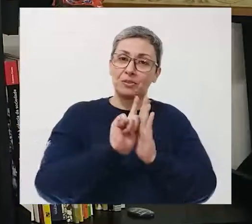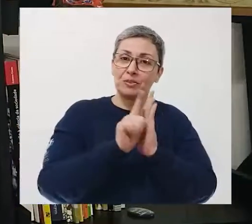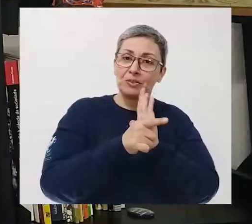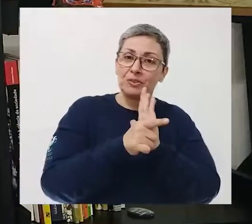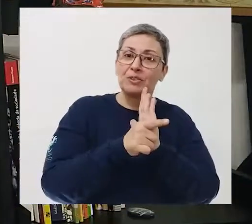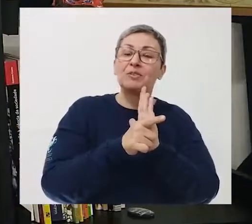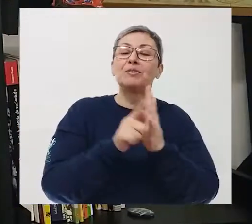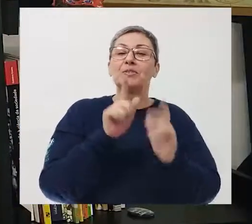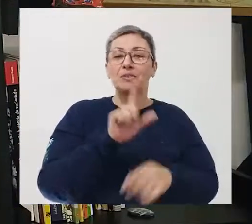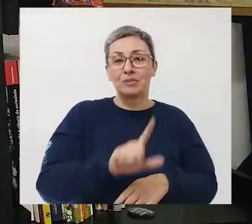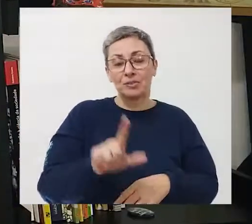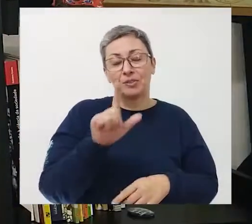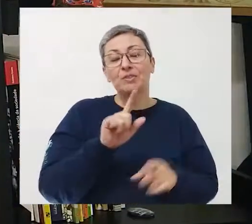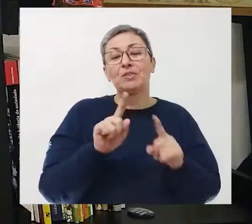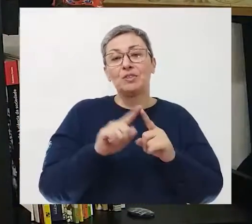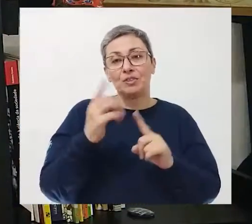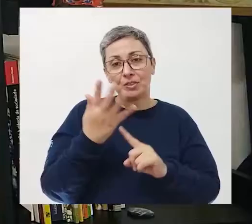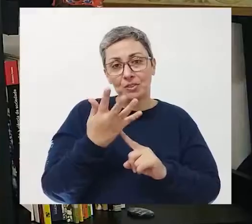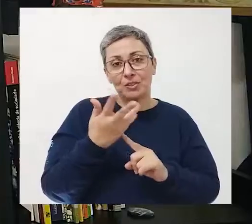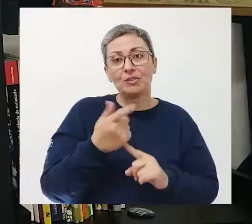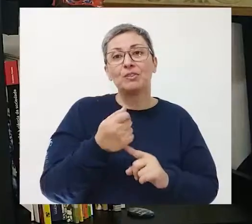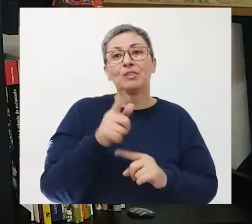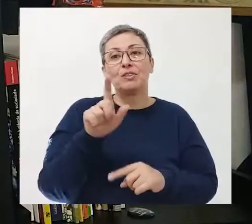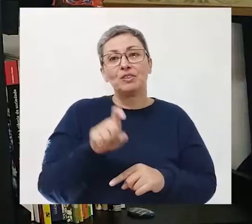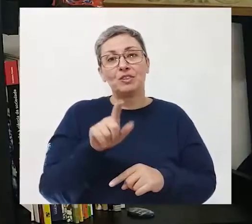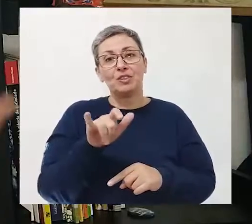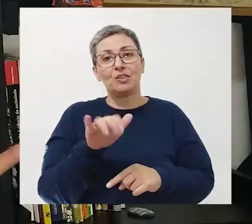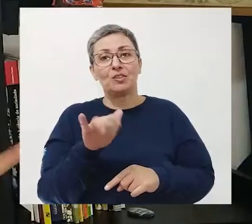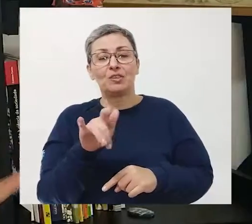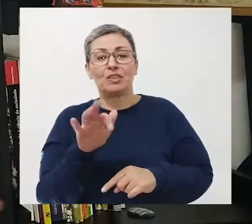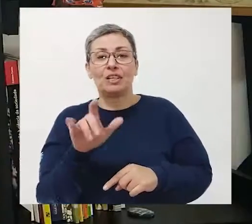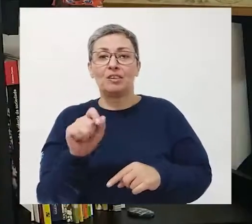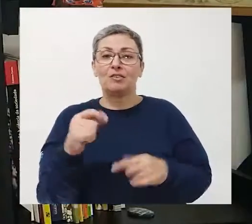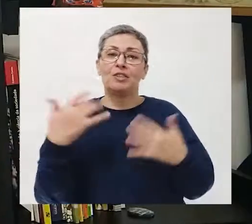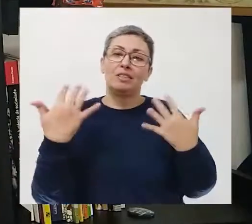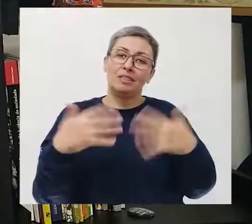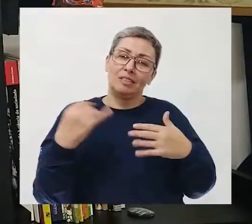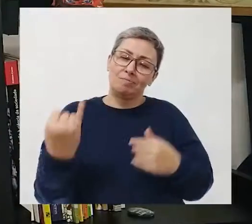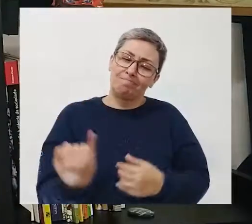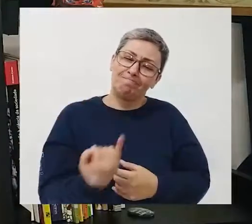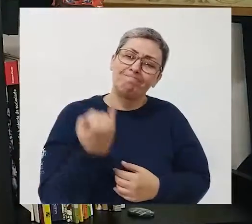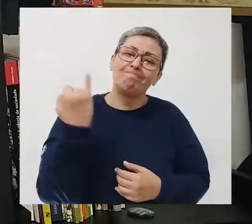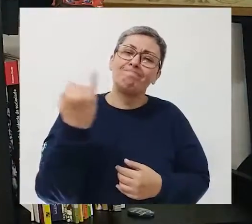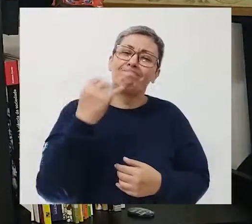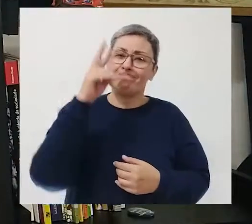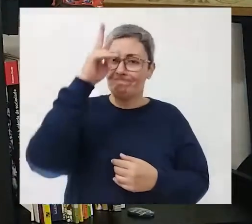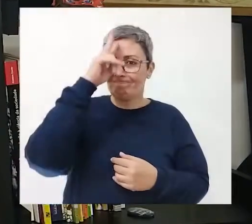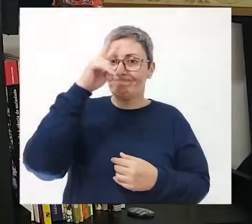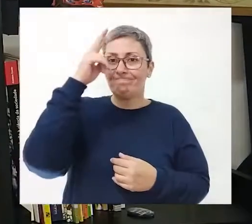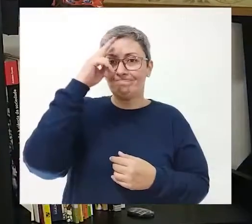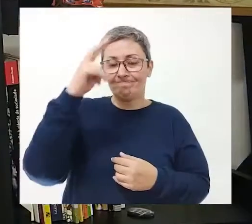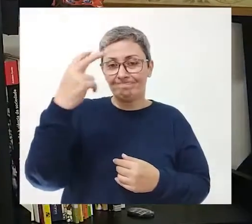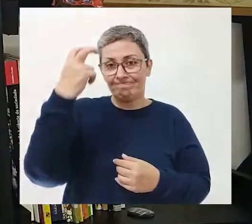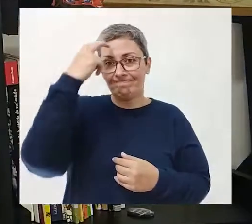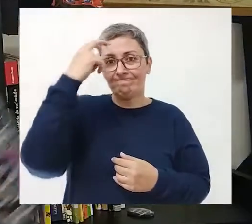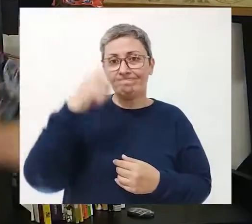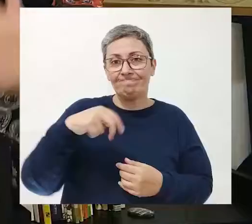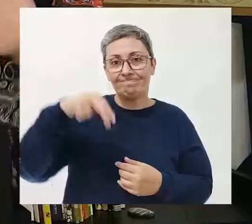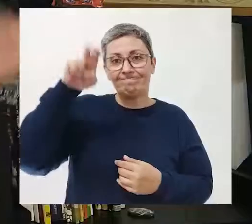esse gênero literário e a arte da xilogravura, que é tão importante na história da cultura